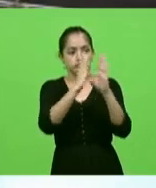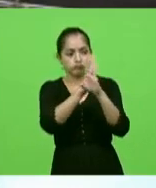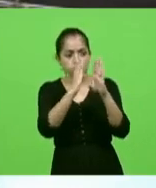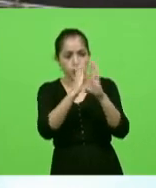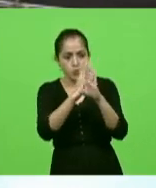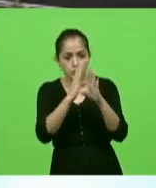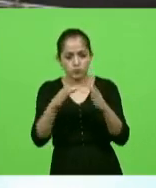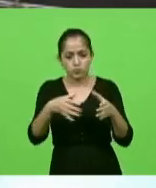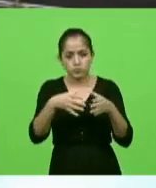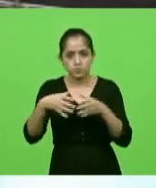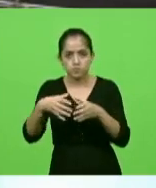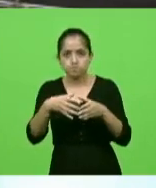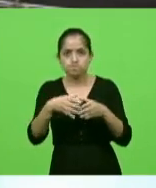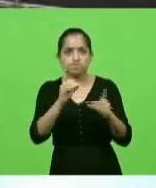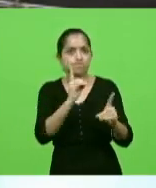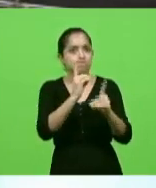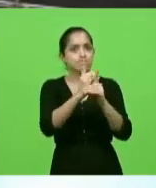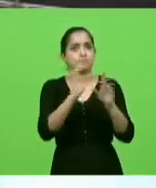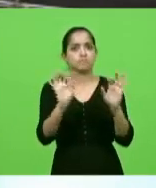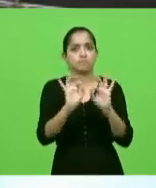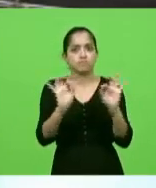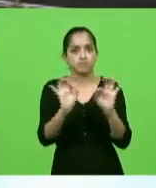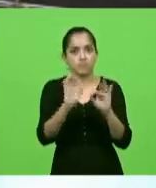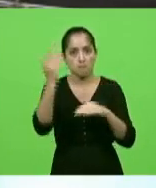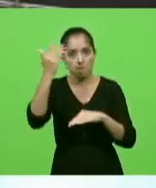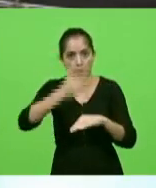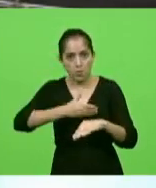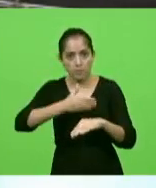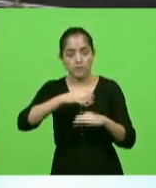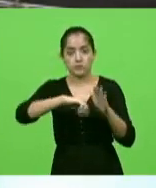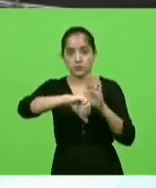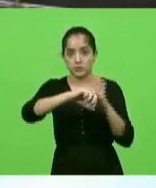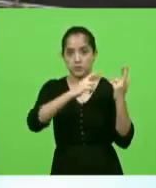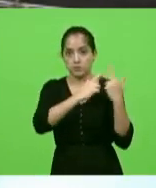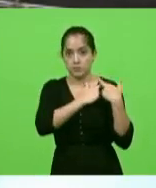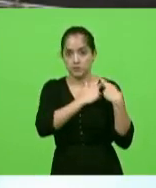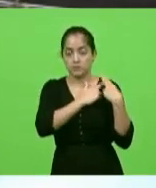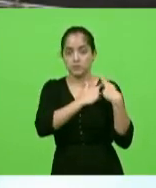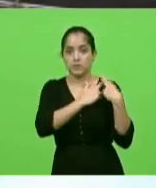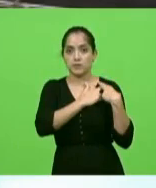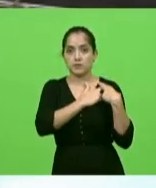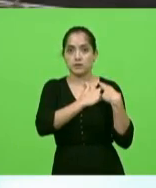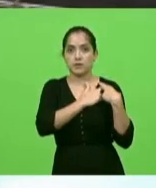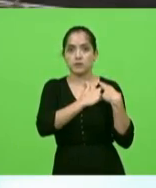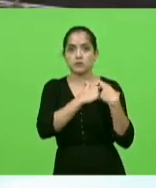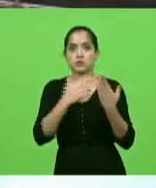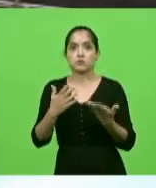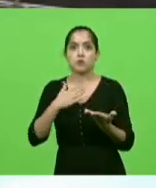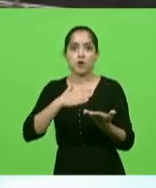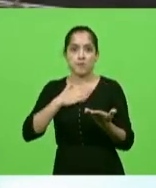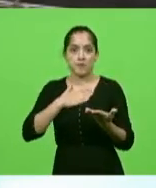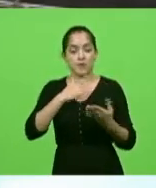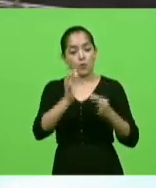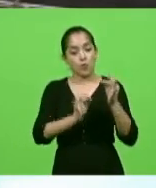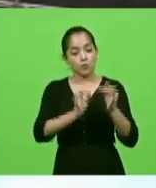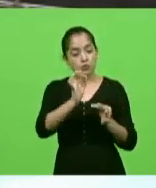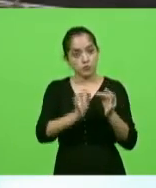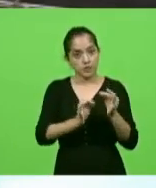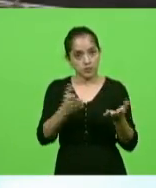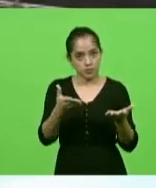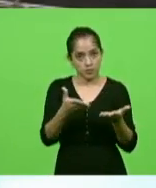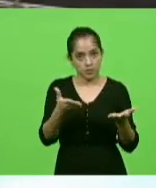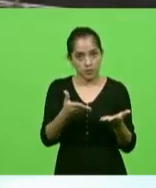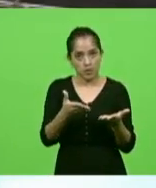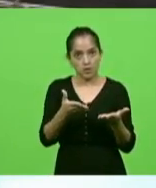investigação não acharam causa provável filho de responsabilidade não cabe a mim como jogador